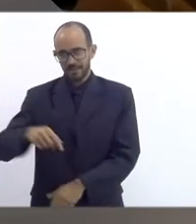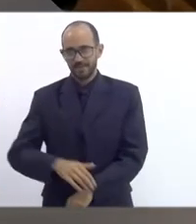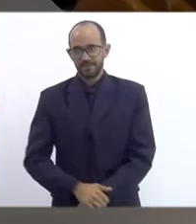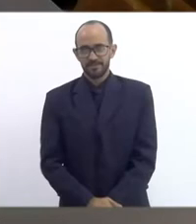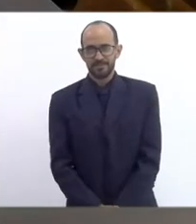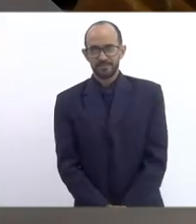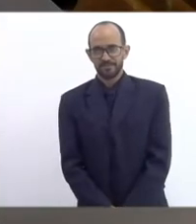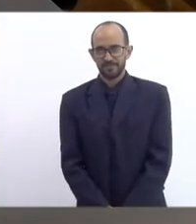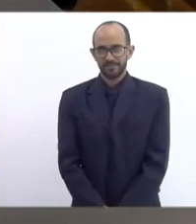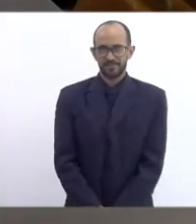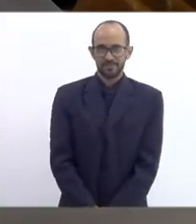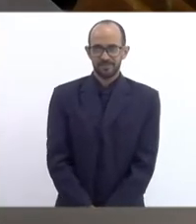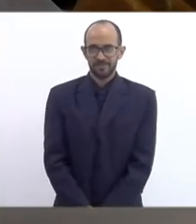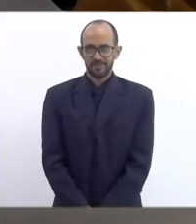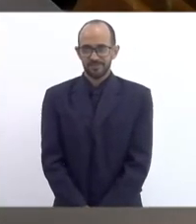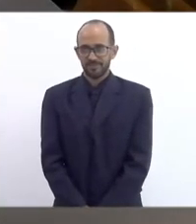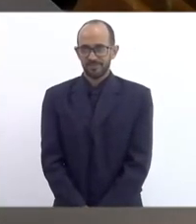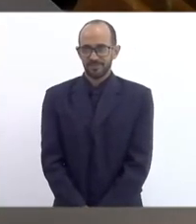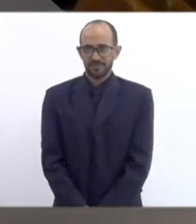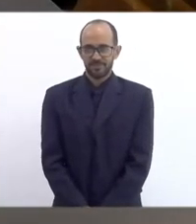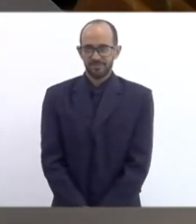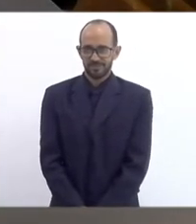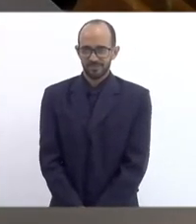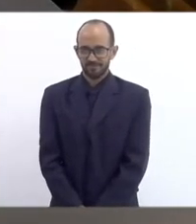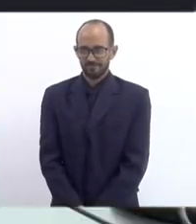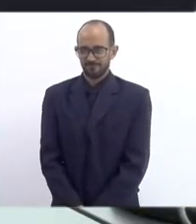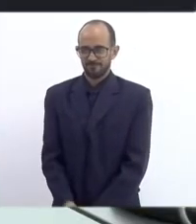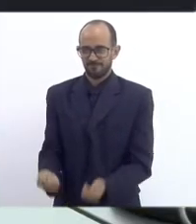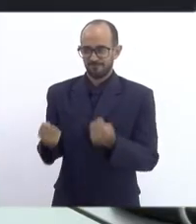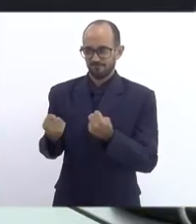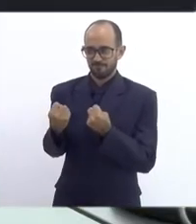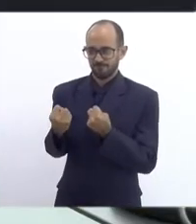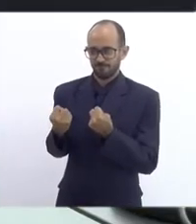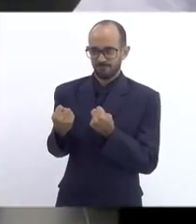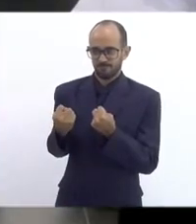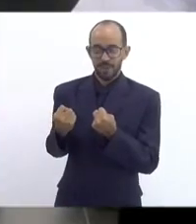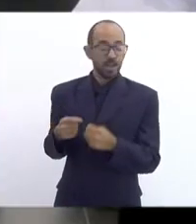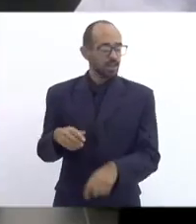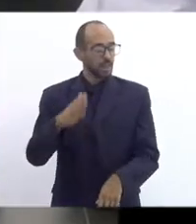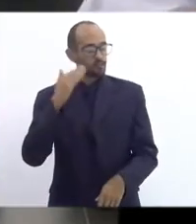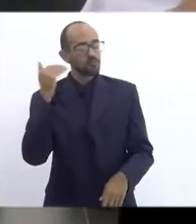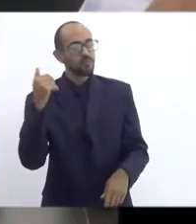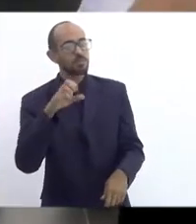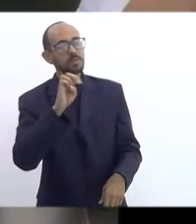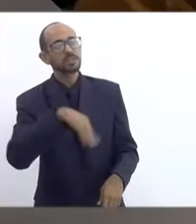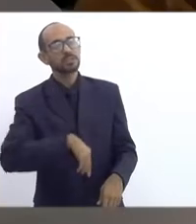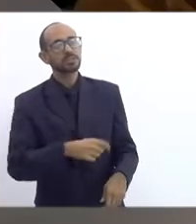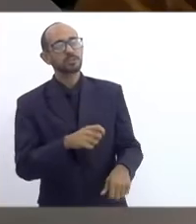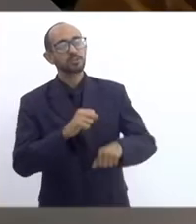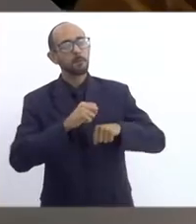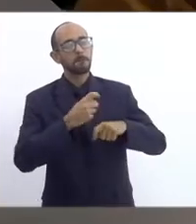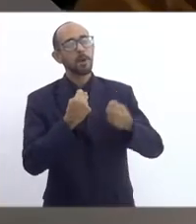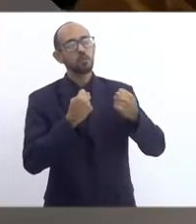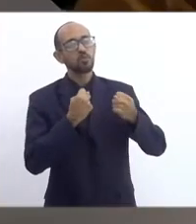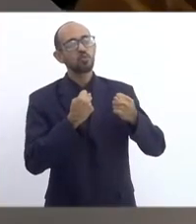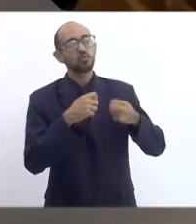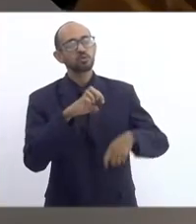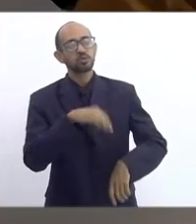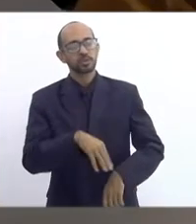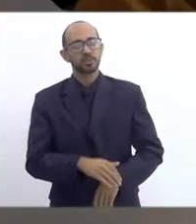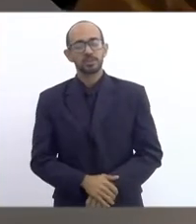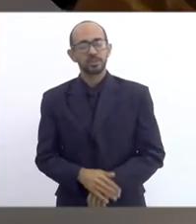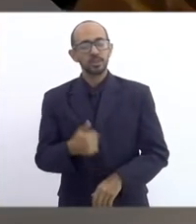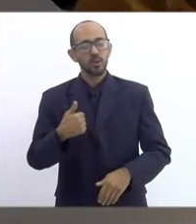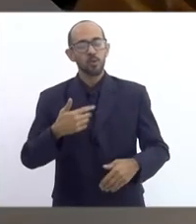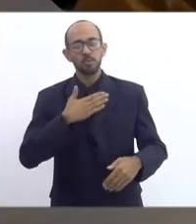Popular mão de porco. Eu sou ruim nisso. Eu tenho fama de mão de vaca mesmo, eu tenho muita. Eu sabia e me alegro porco,